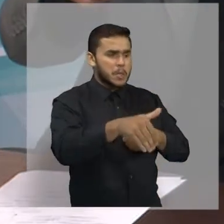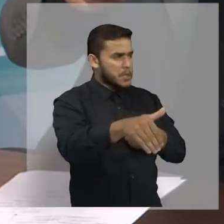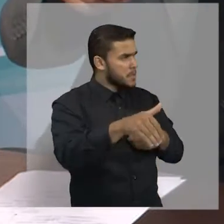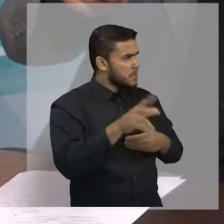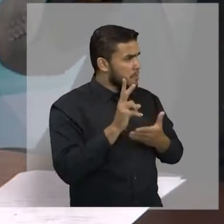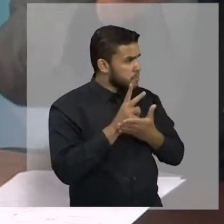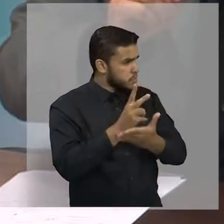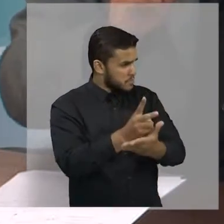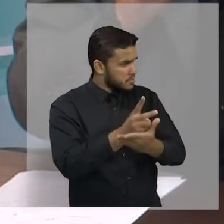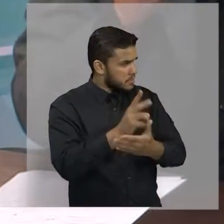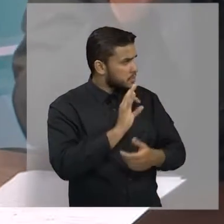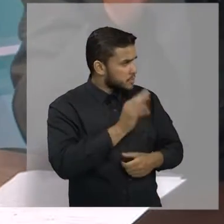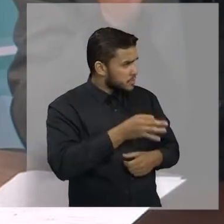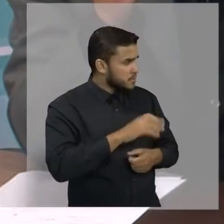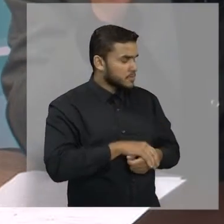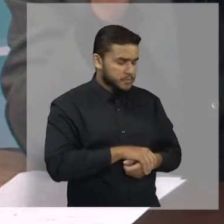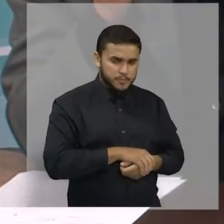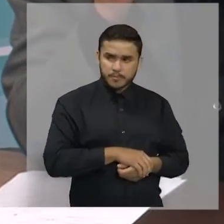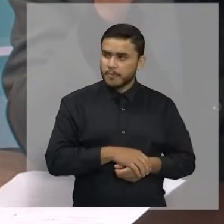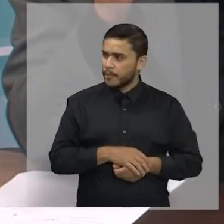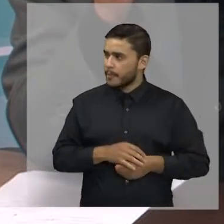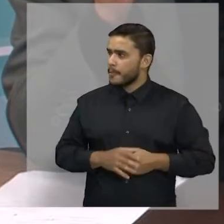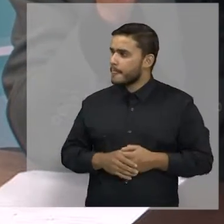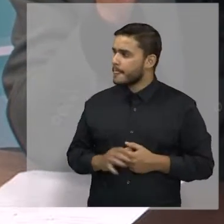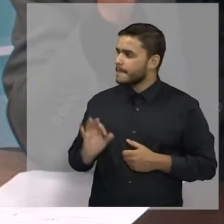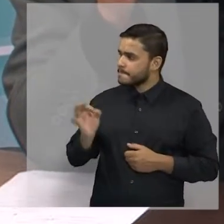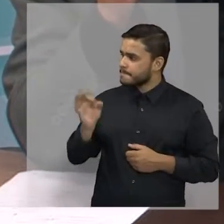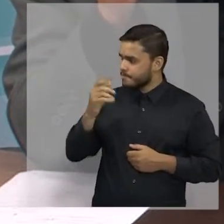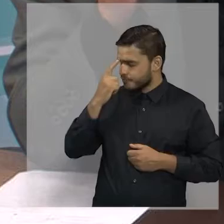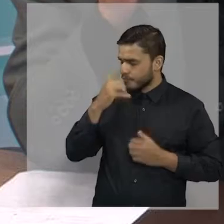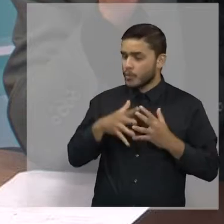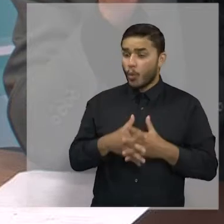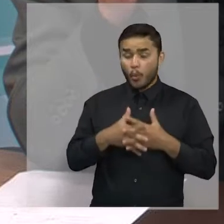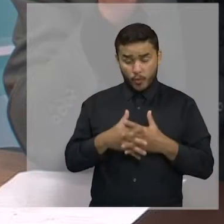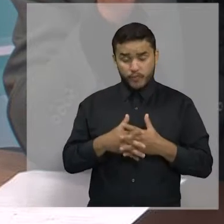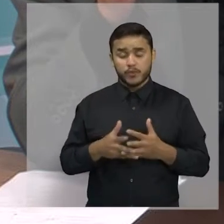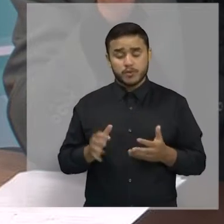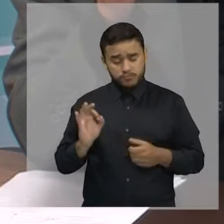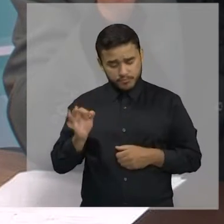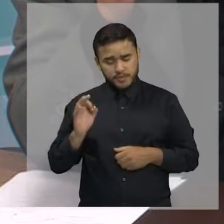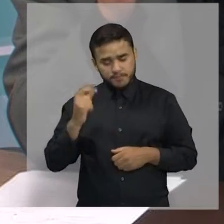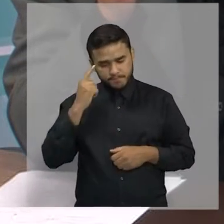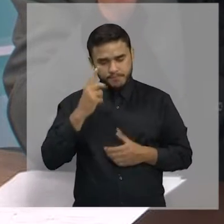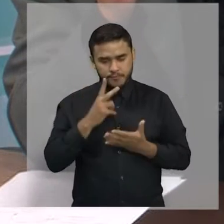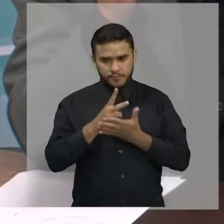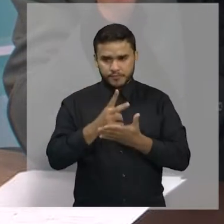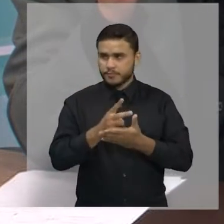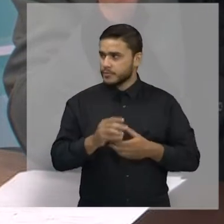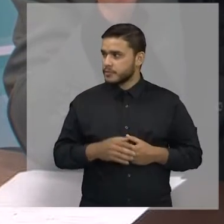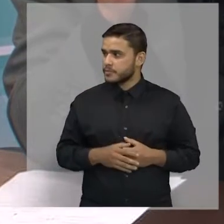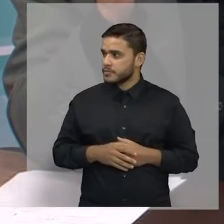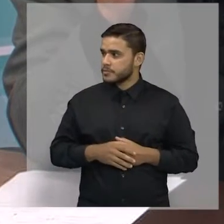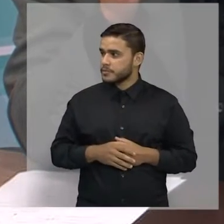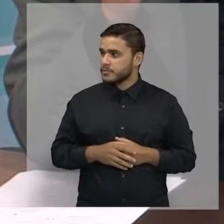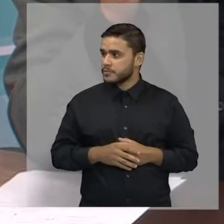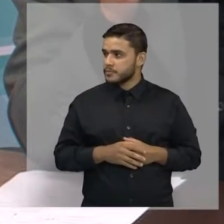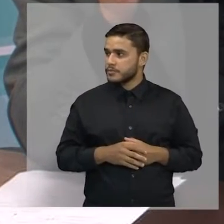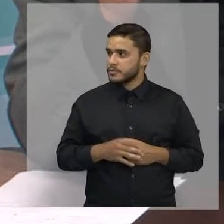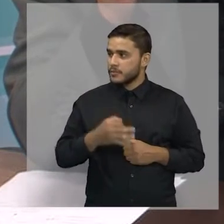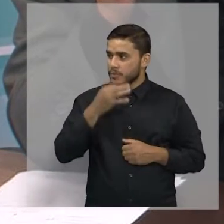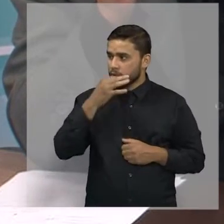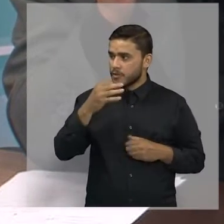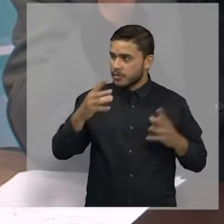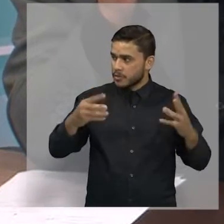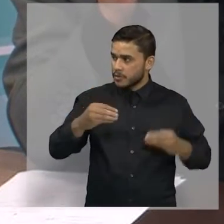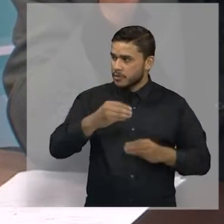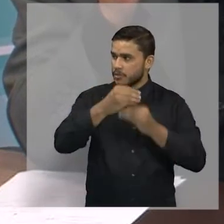tem que seguir. Isso aí, perfeito. Essa é uma das complicações. Eu chego já lá, deixa eu só voltar um pouquinho,